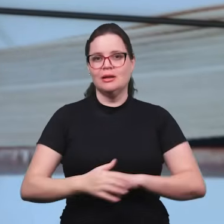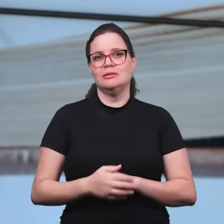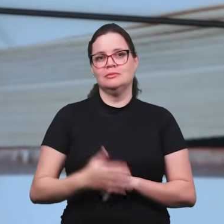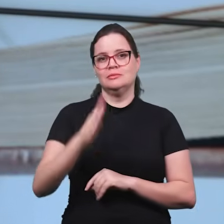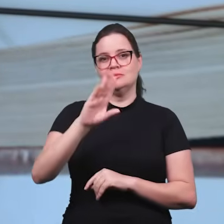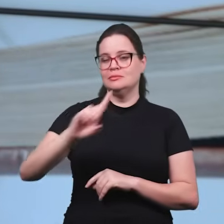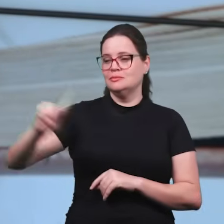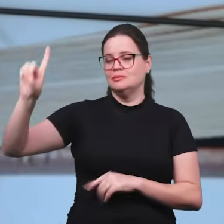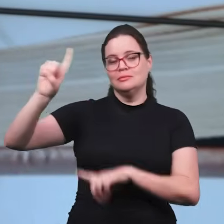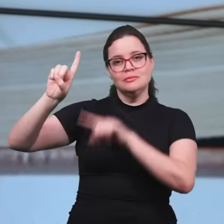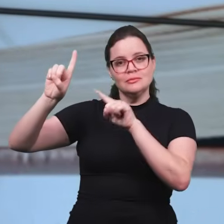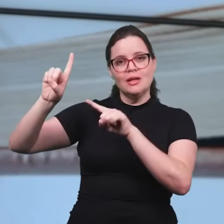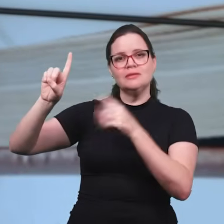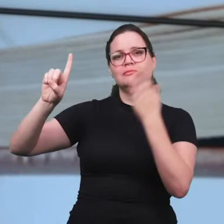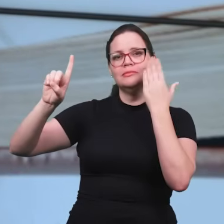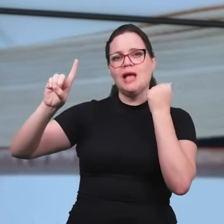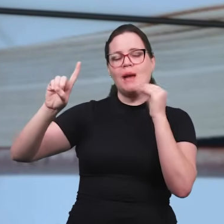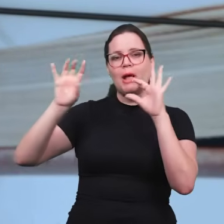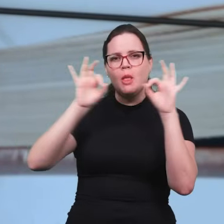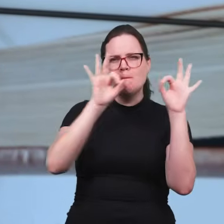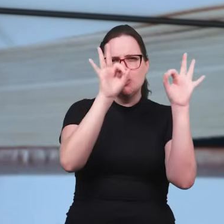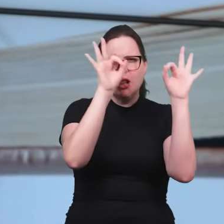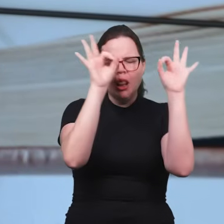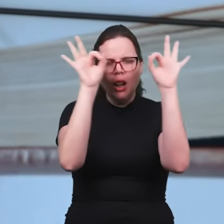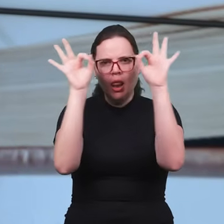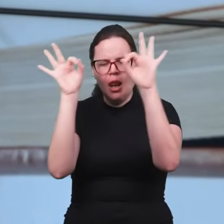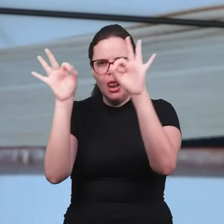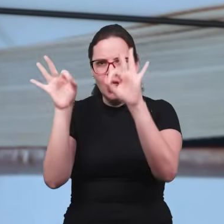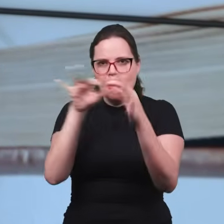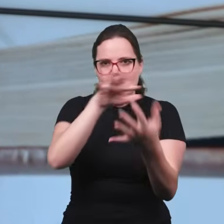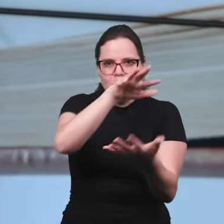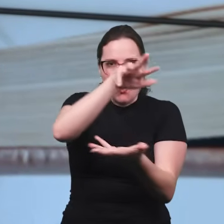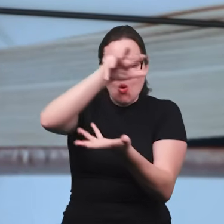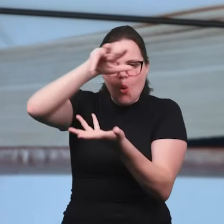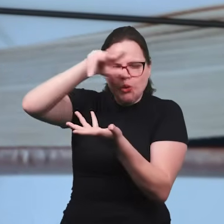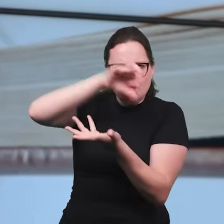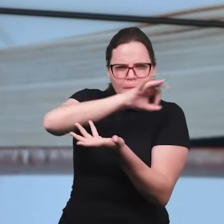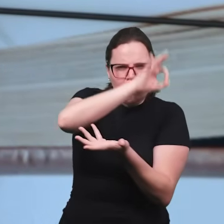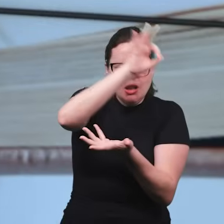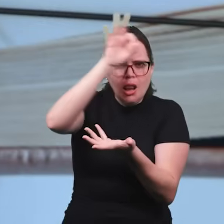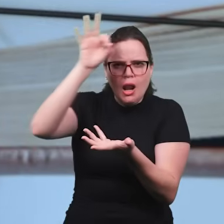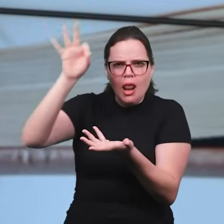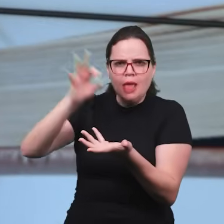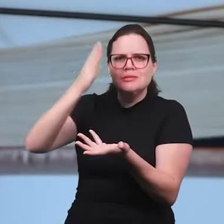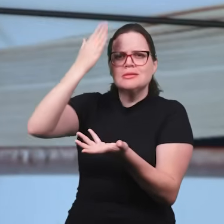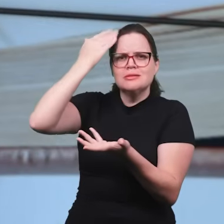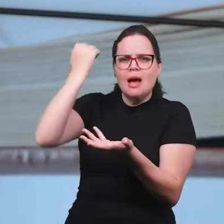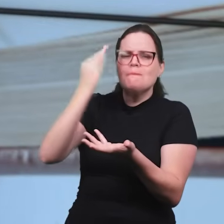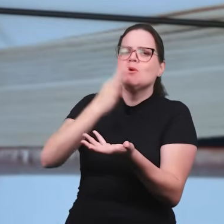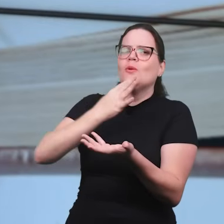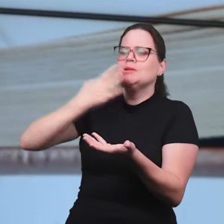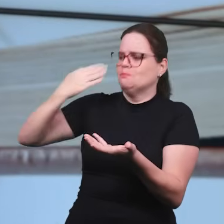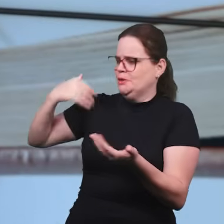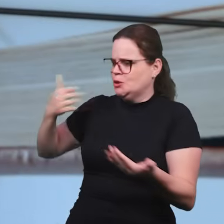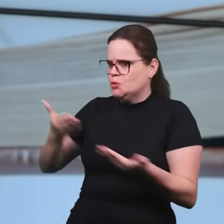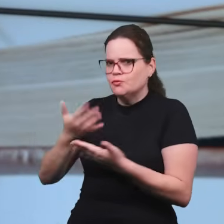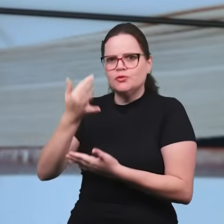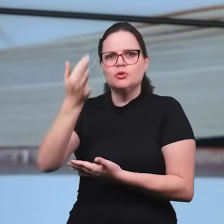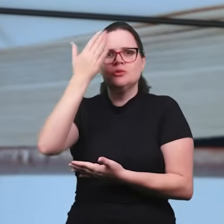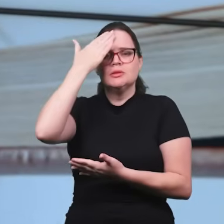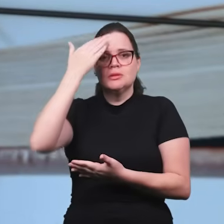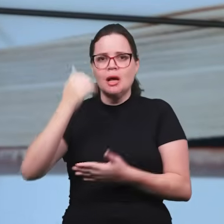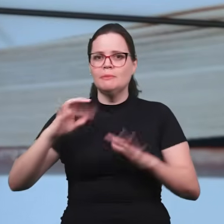um Deus que é onisciente, né? Que conhece todo o nosso ser. A palavra diz